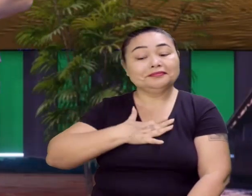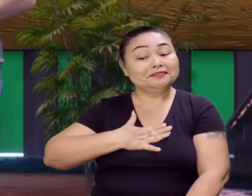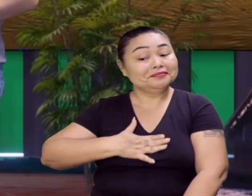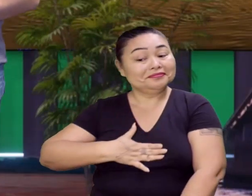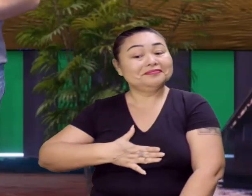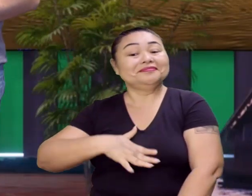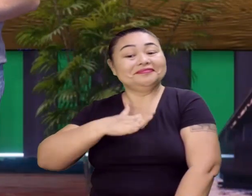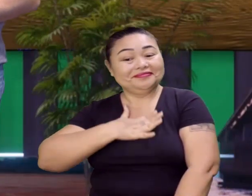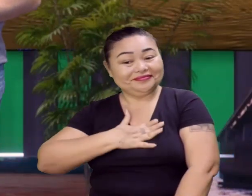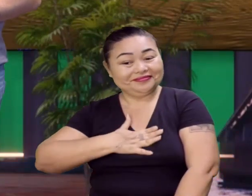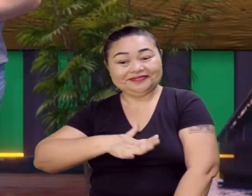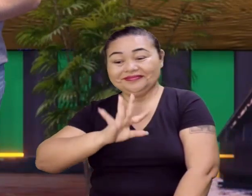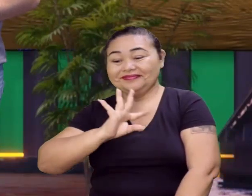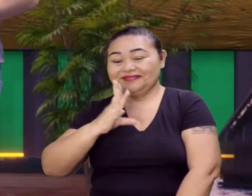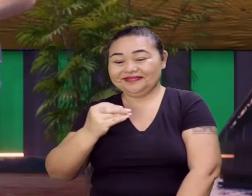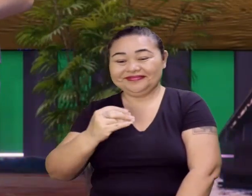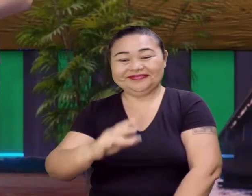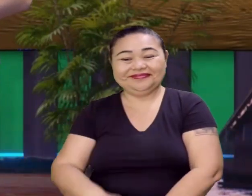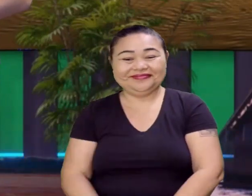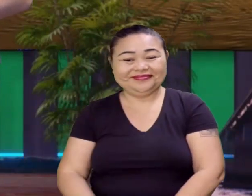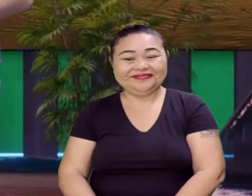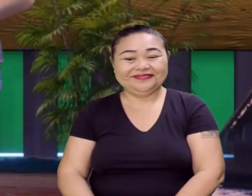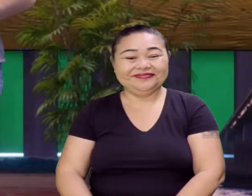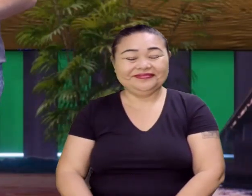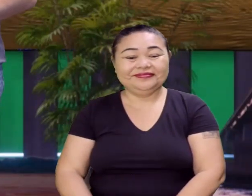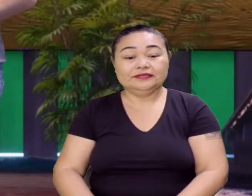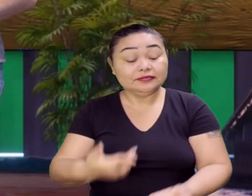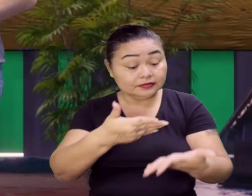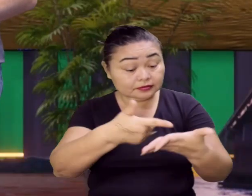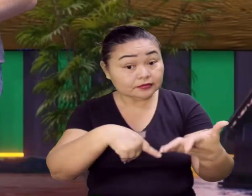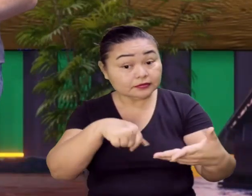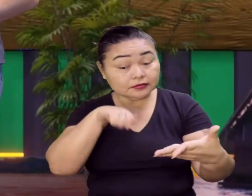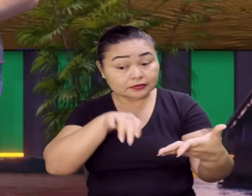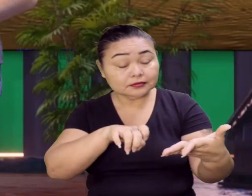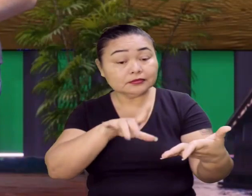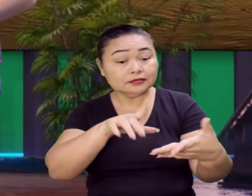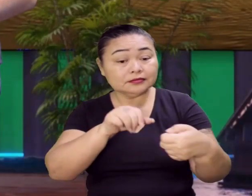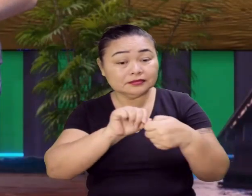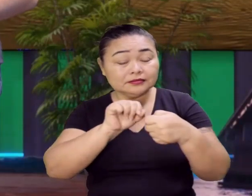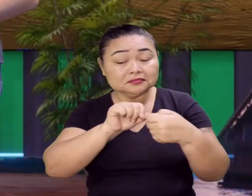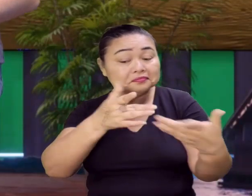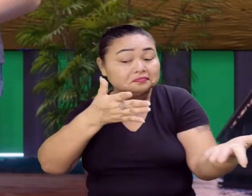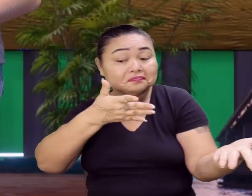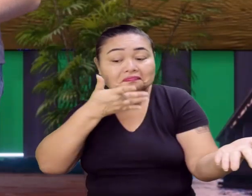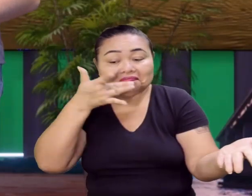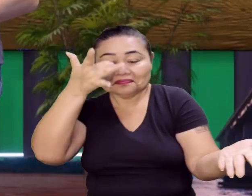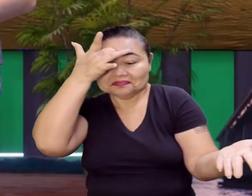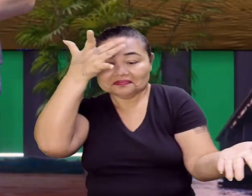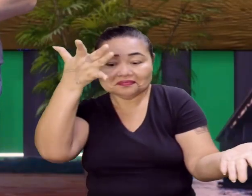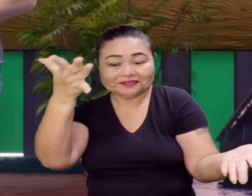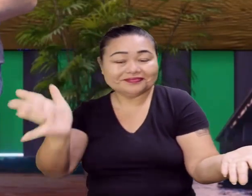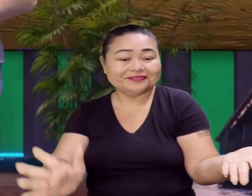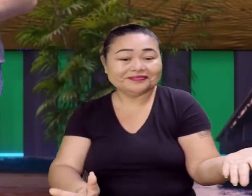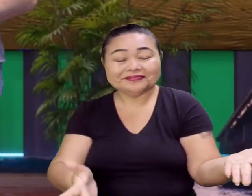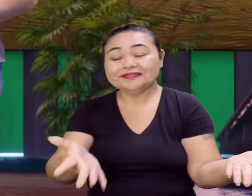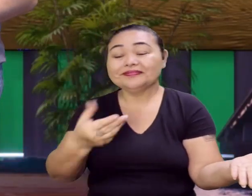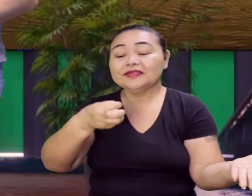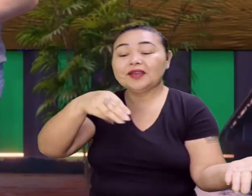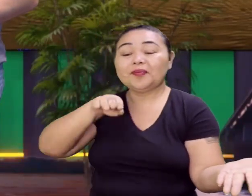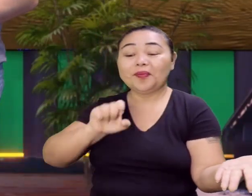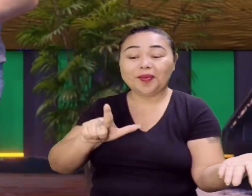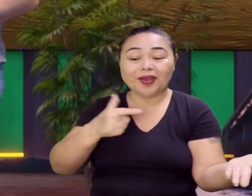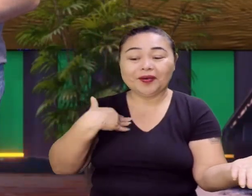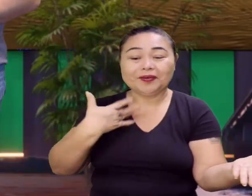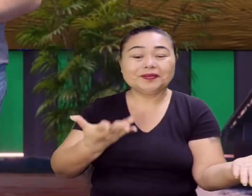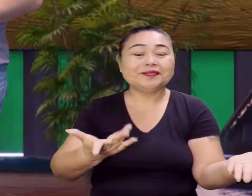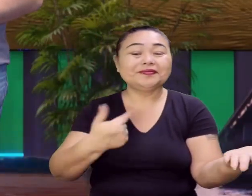mesmo. Tranquilidade total? Tranquilidade total da Se galera. deram bem, o que você acha? Com certeza. Mamão com açúcar? Mamão com açúcar. E mel. Beleza.